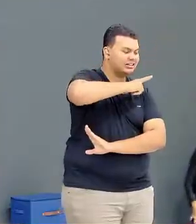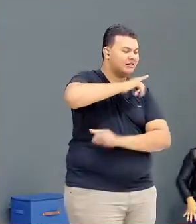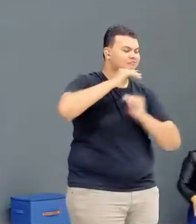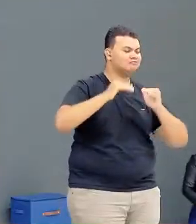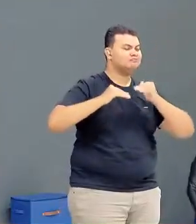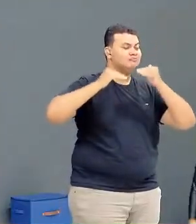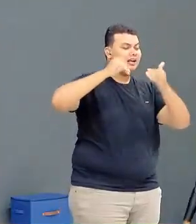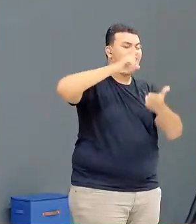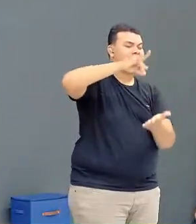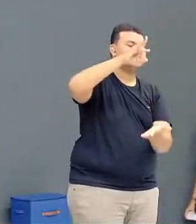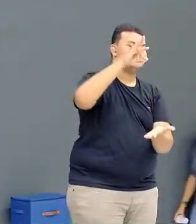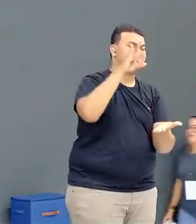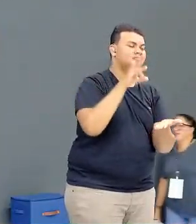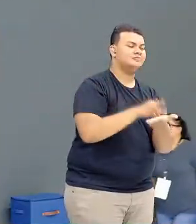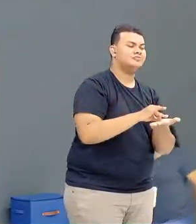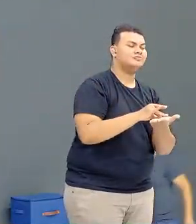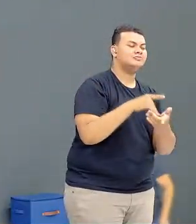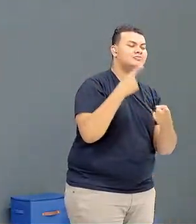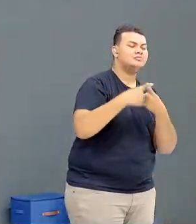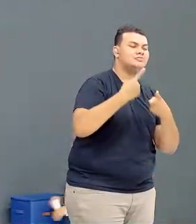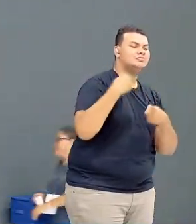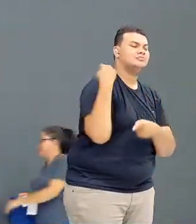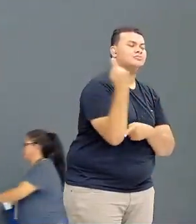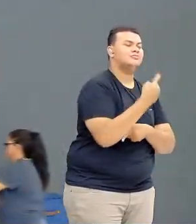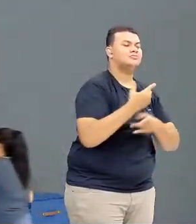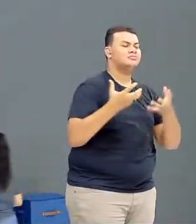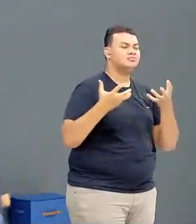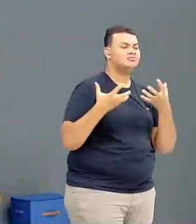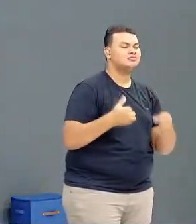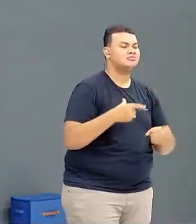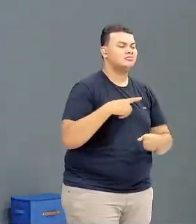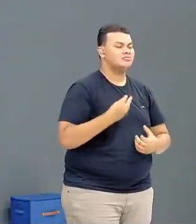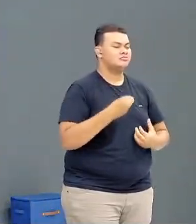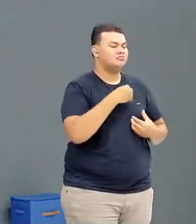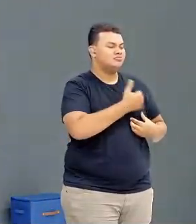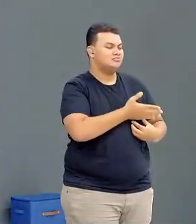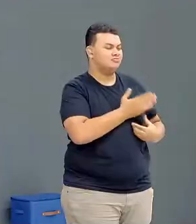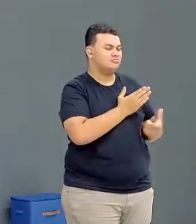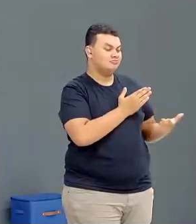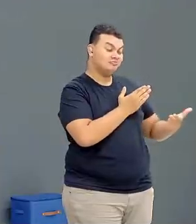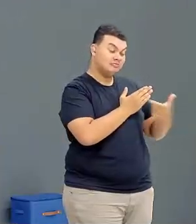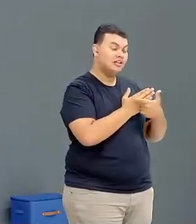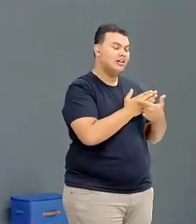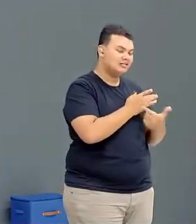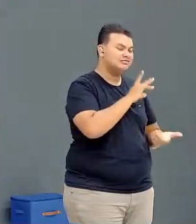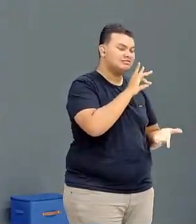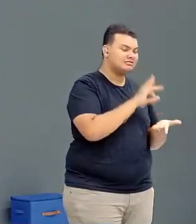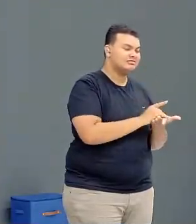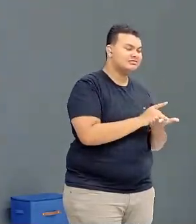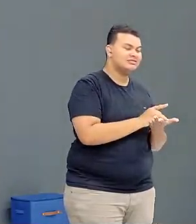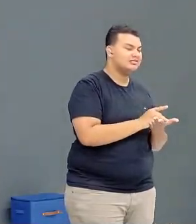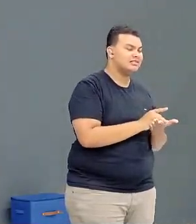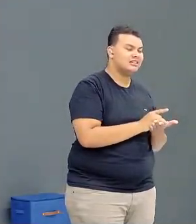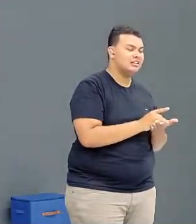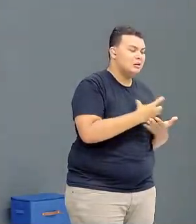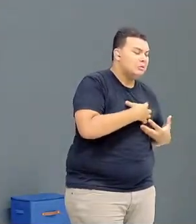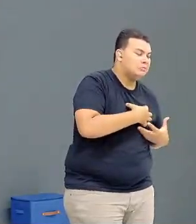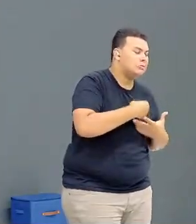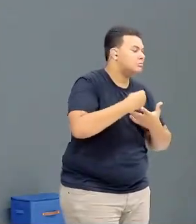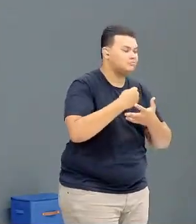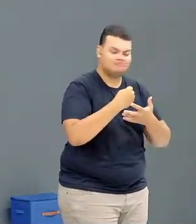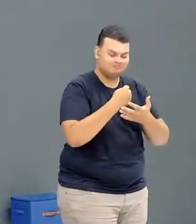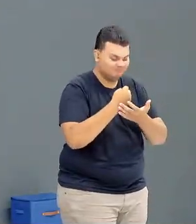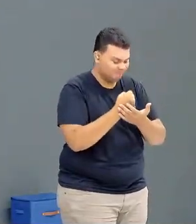é a verdade que estabelecemos no nosso coração. Ah, meu Deus, ninguém pode tirar isso do nosso